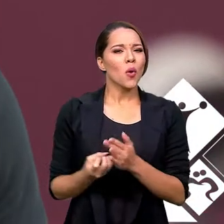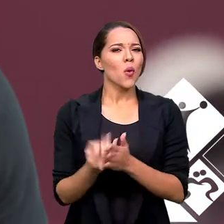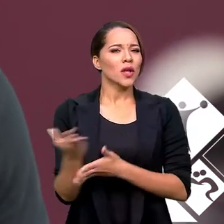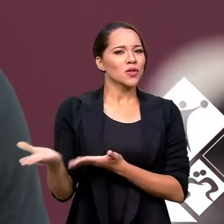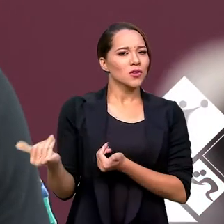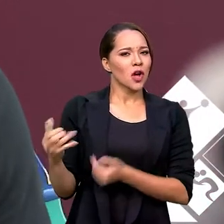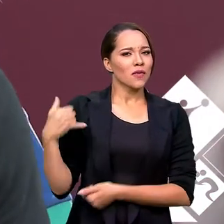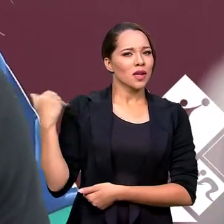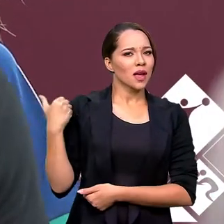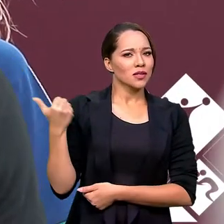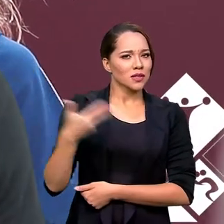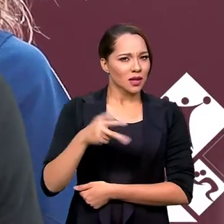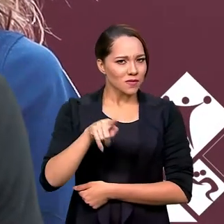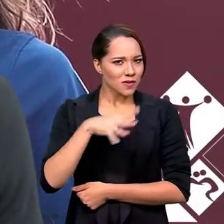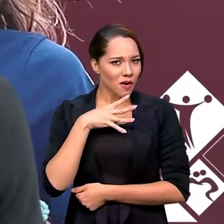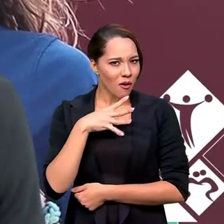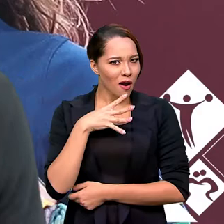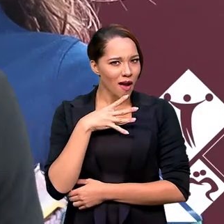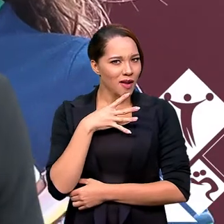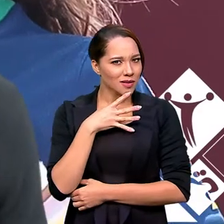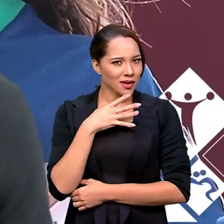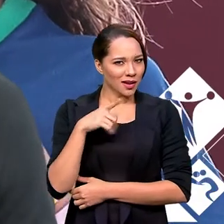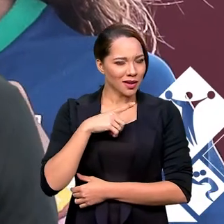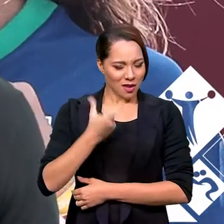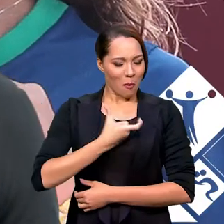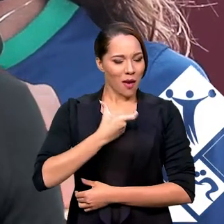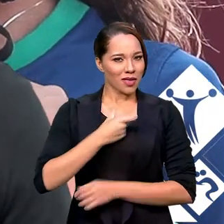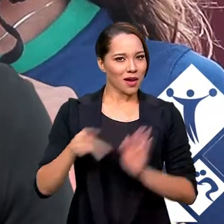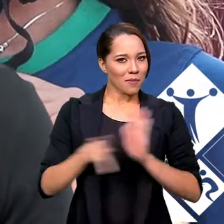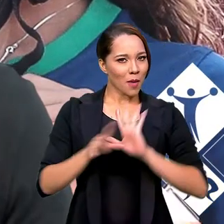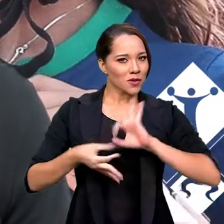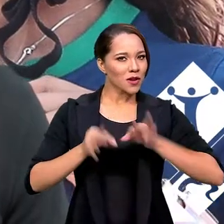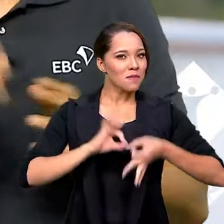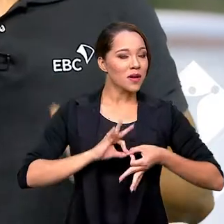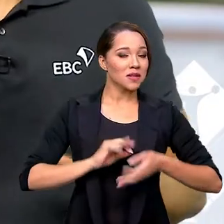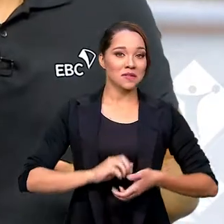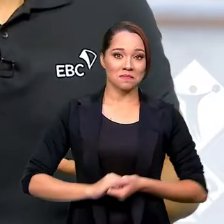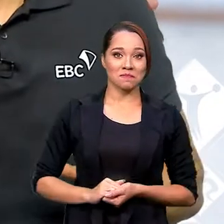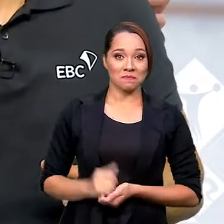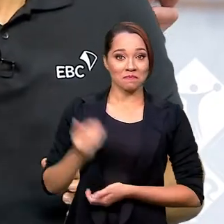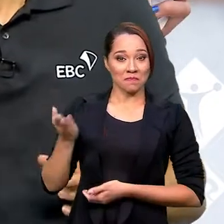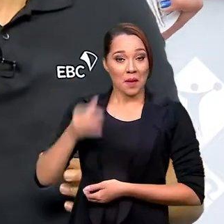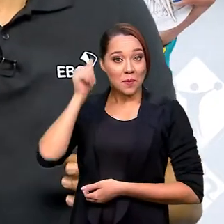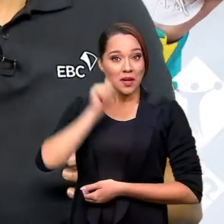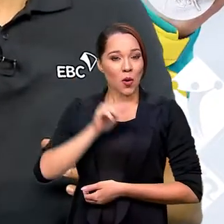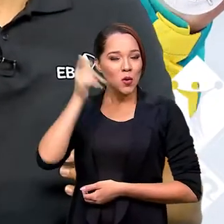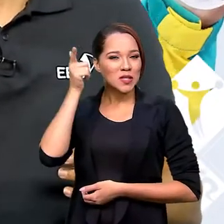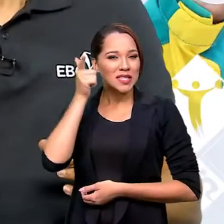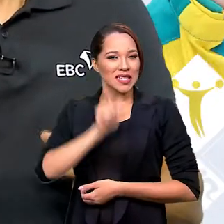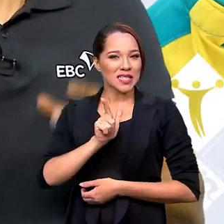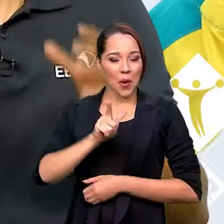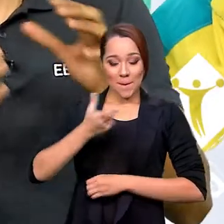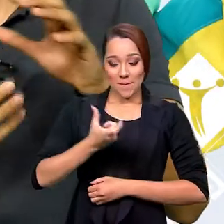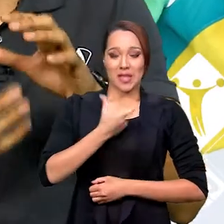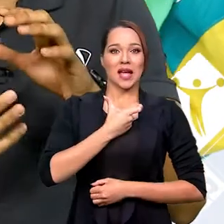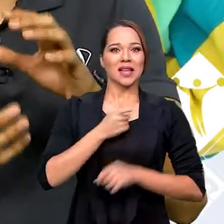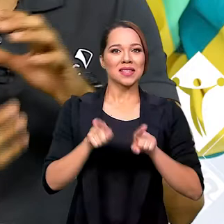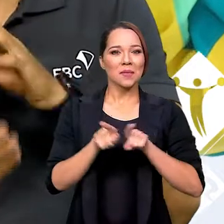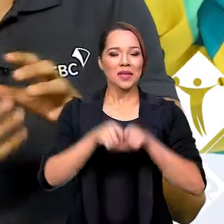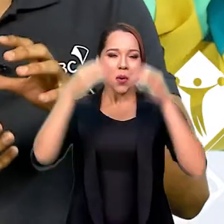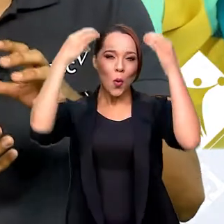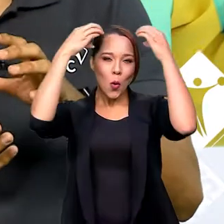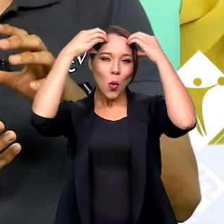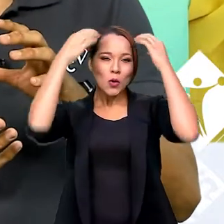quantas meninas de 13 anos você conhece que tem uma medalha olímpica? A Raíssa não só tem a medalha, como tem